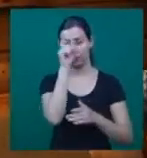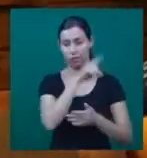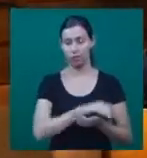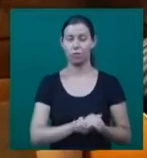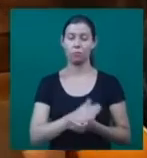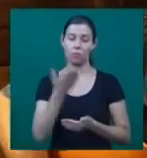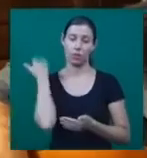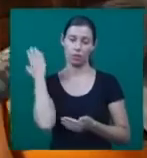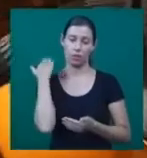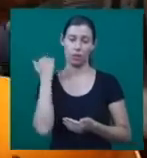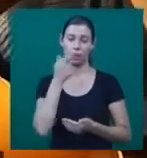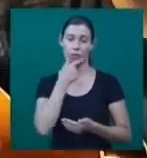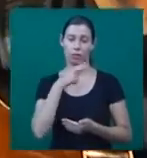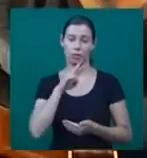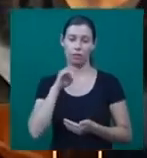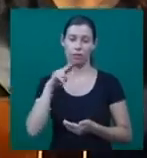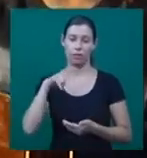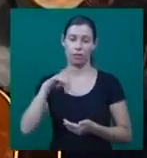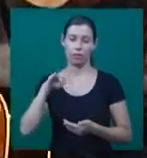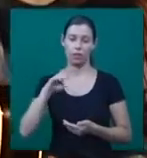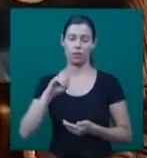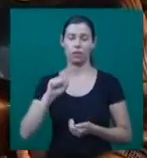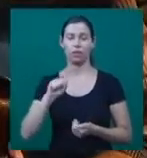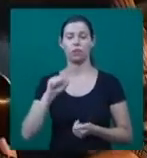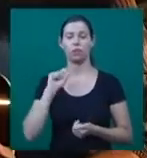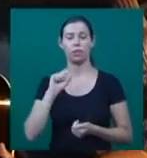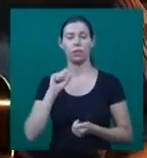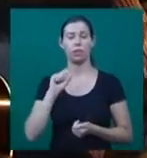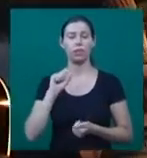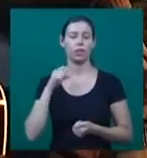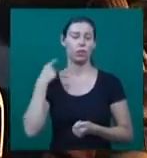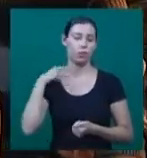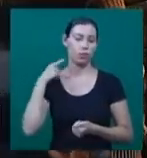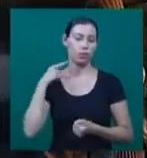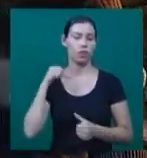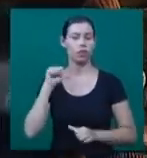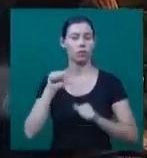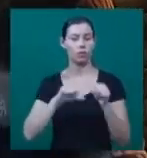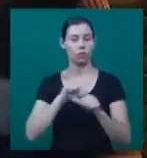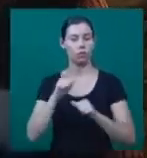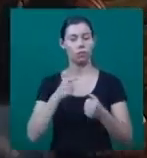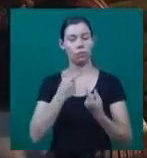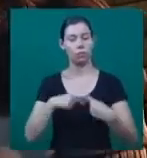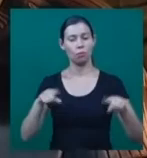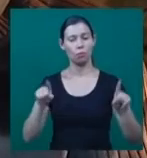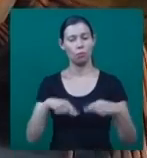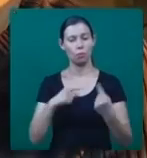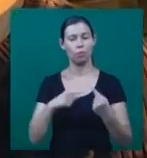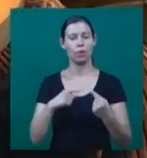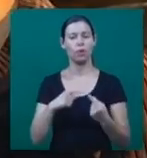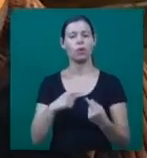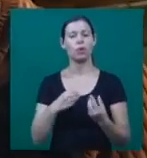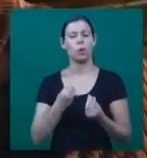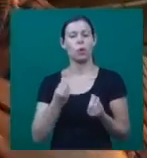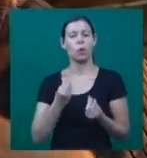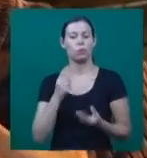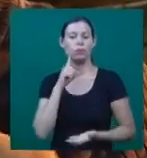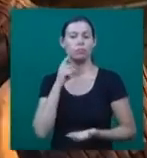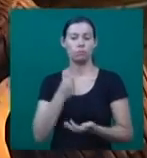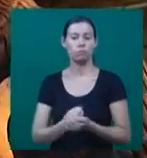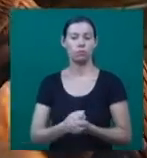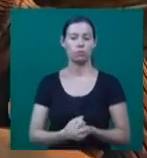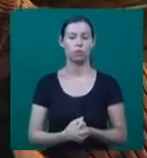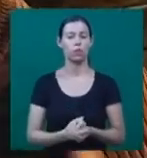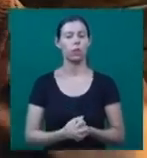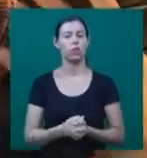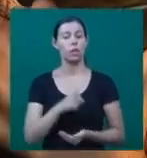tornou músico. Conta para nós, Vinícius, como você chegou a essa decisão? Foi uma decisão meio difícil, né? A gente